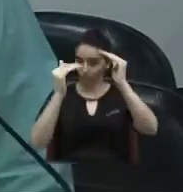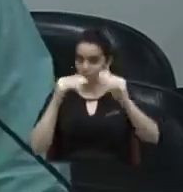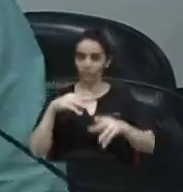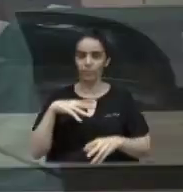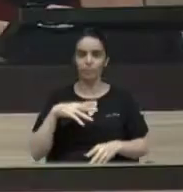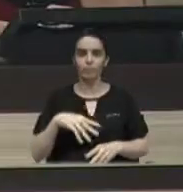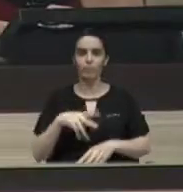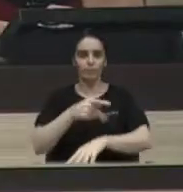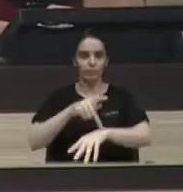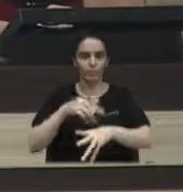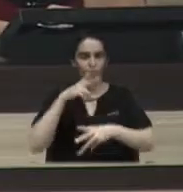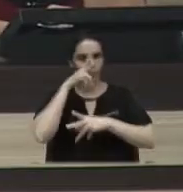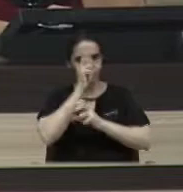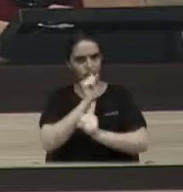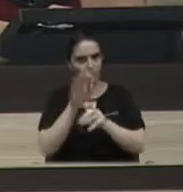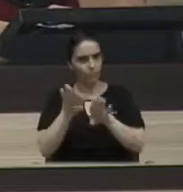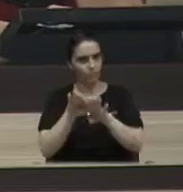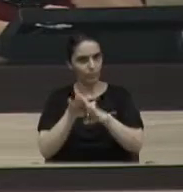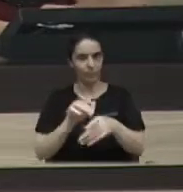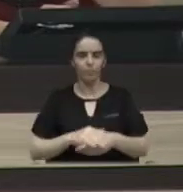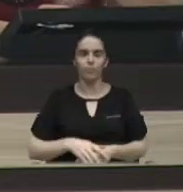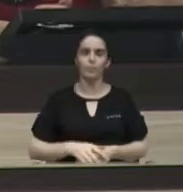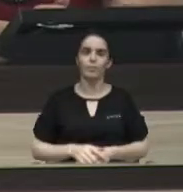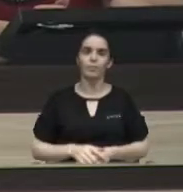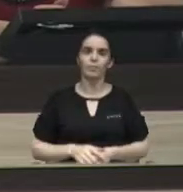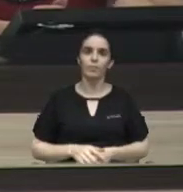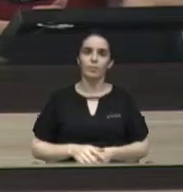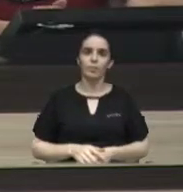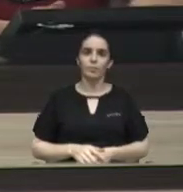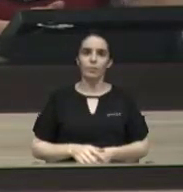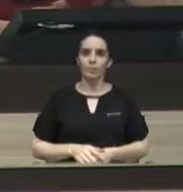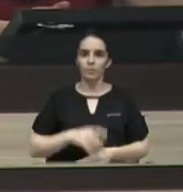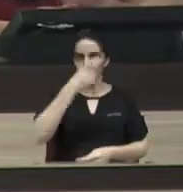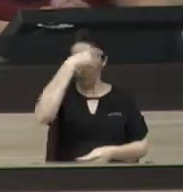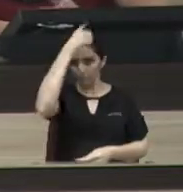Obrigado, presidente. Marcos Xavier.